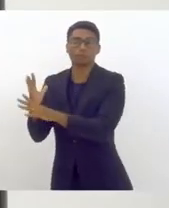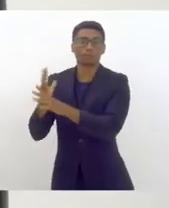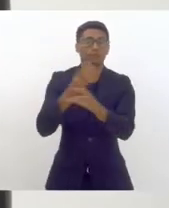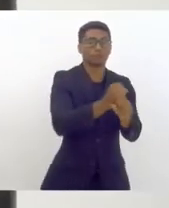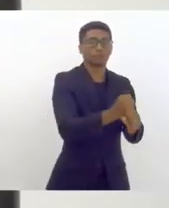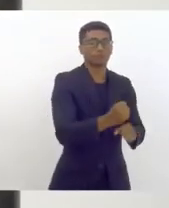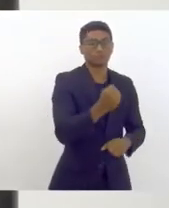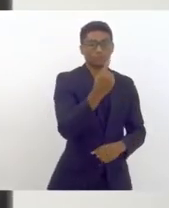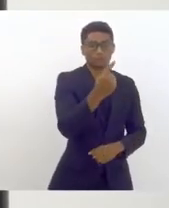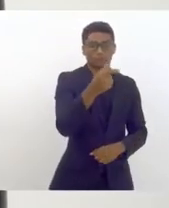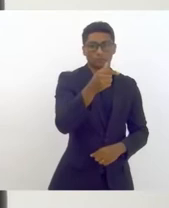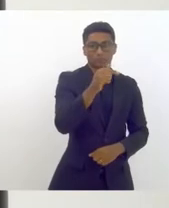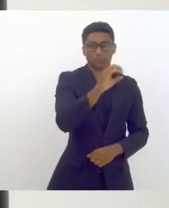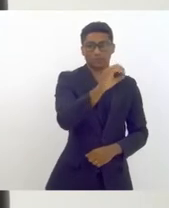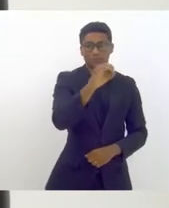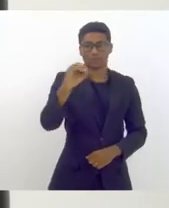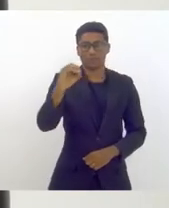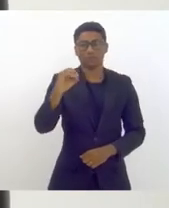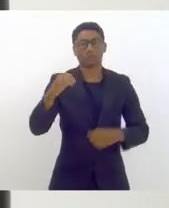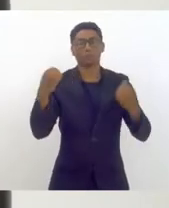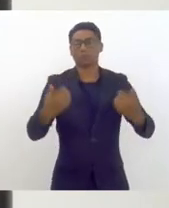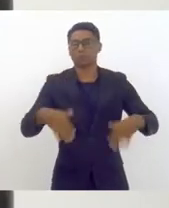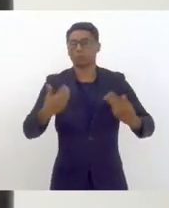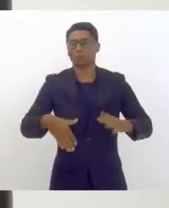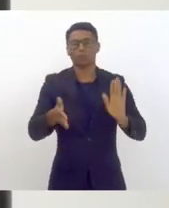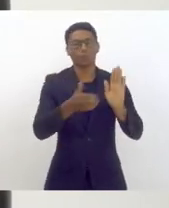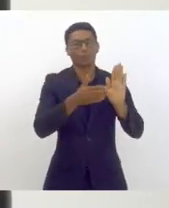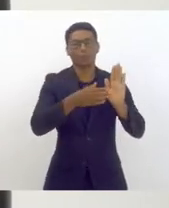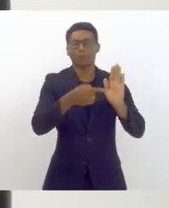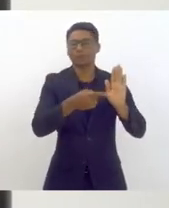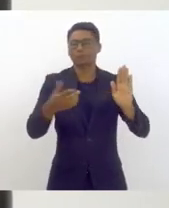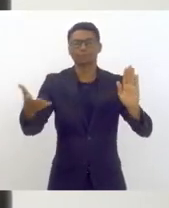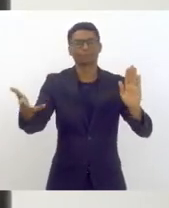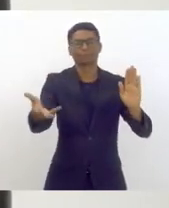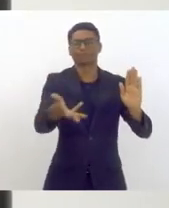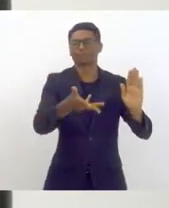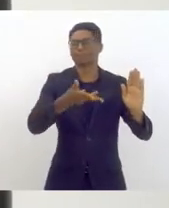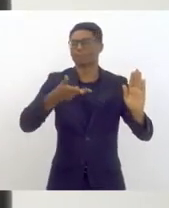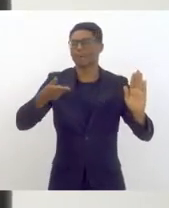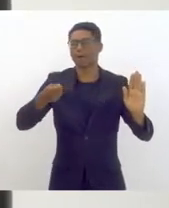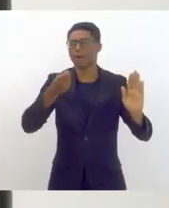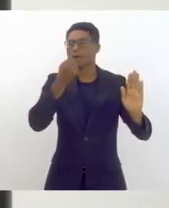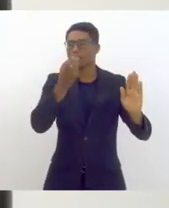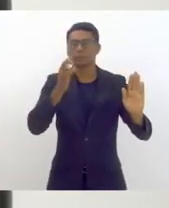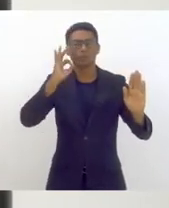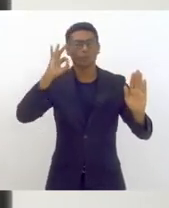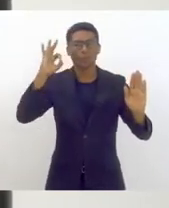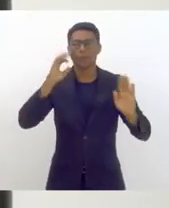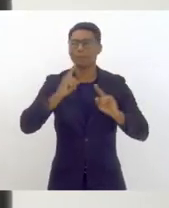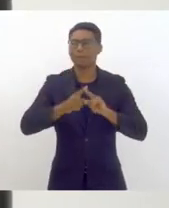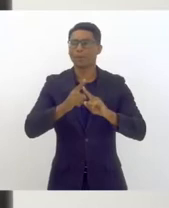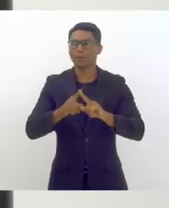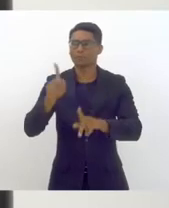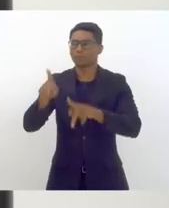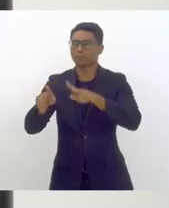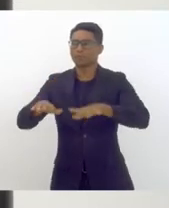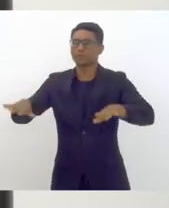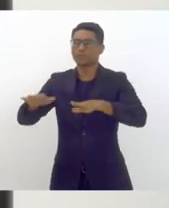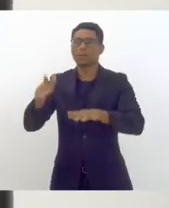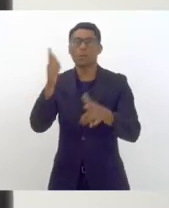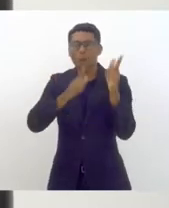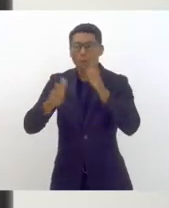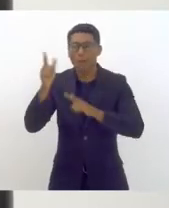proposta legislativa que é maravilhosa, traz a população junto às casas legislativas, não só